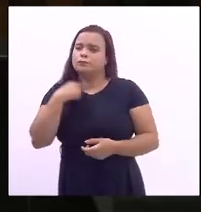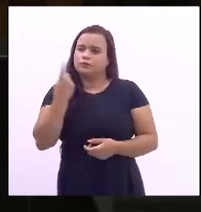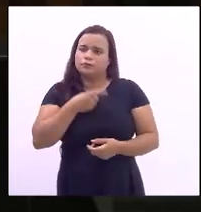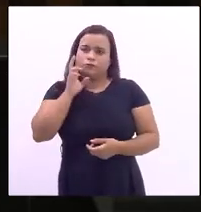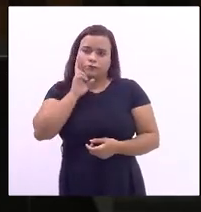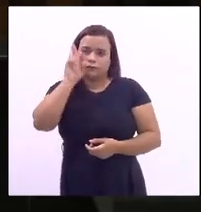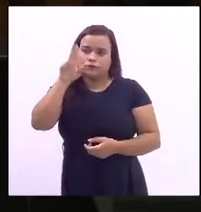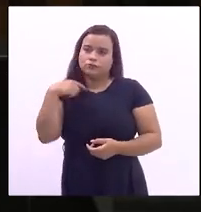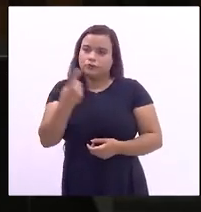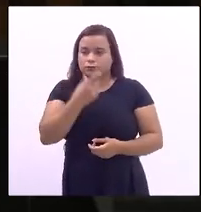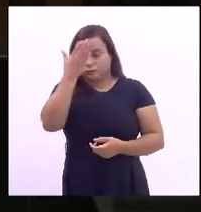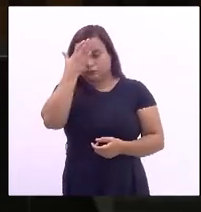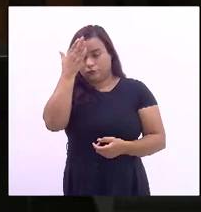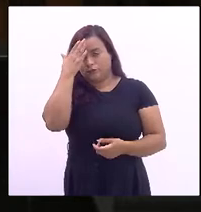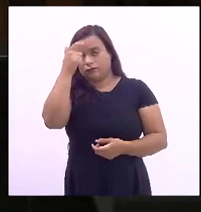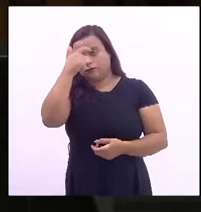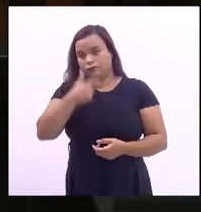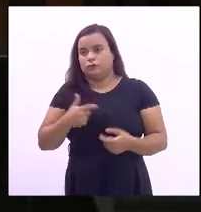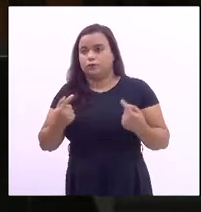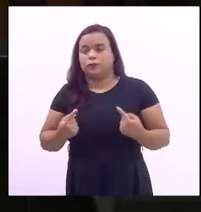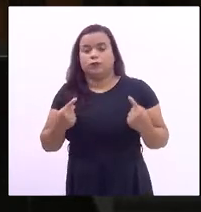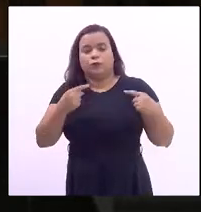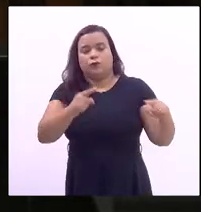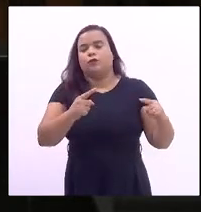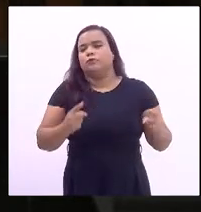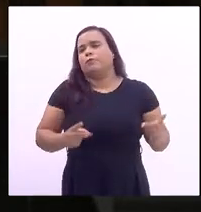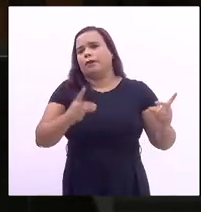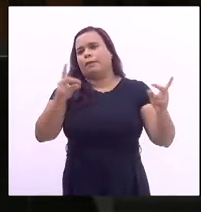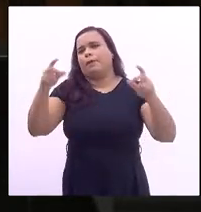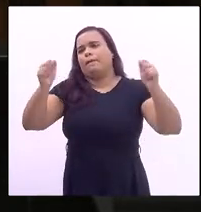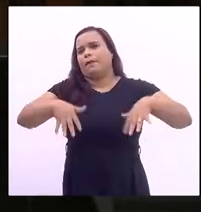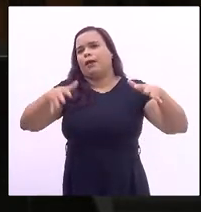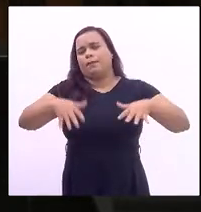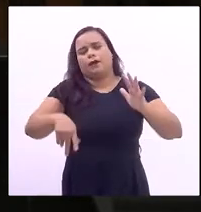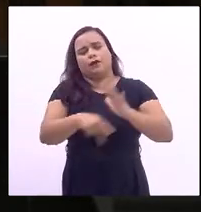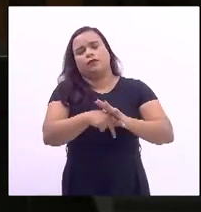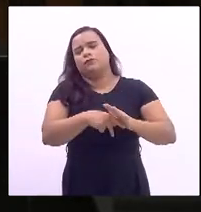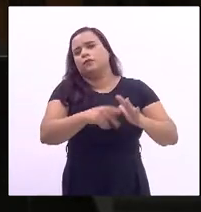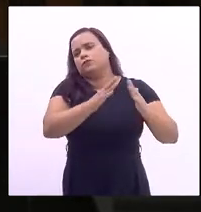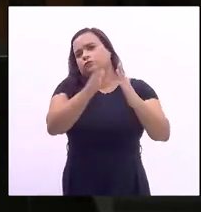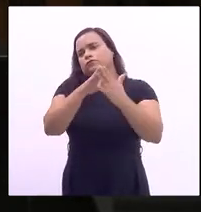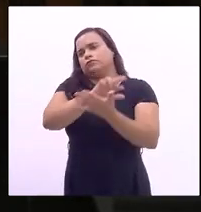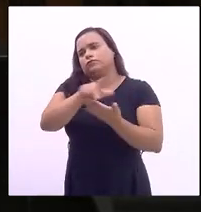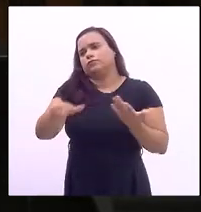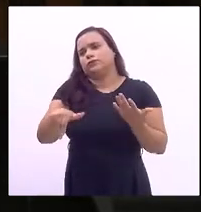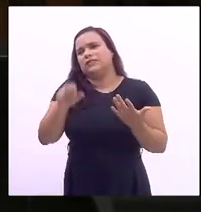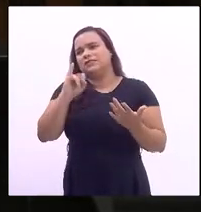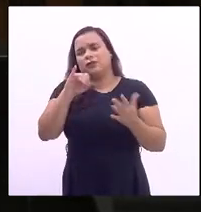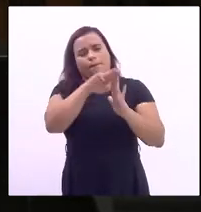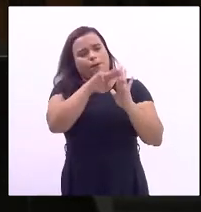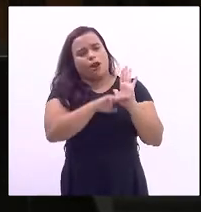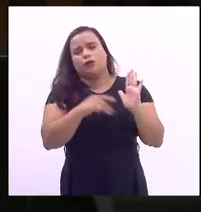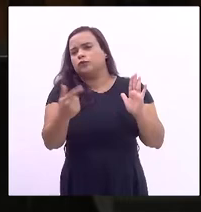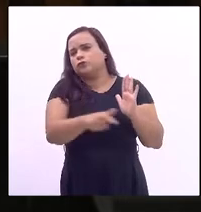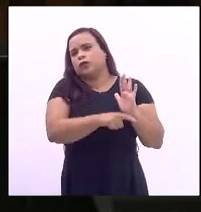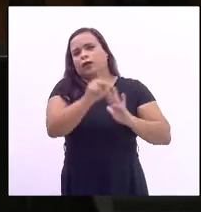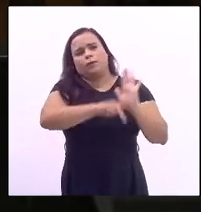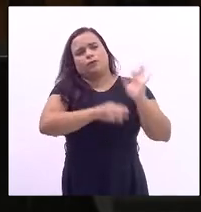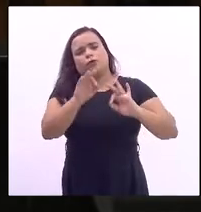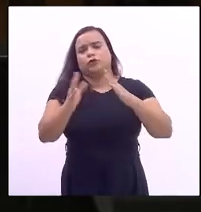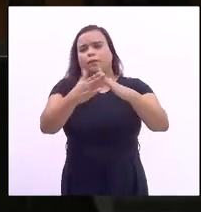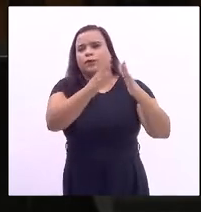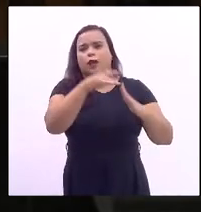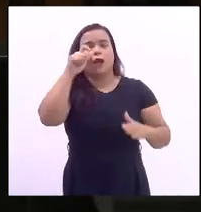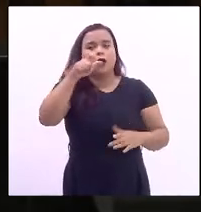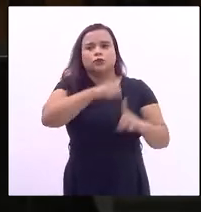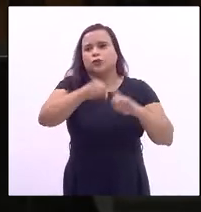é de que nós somos contra saldão de móveis sem que haja um programa o projeto de habitação de interesse